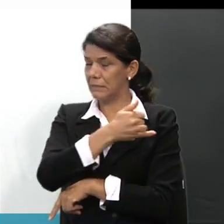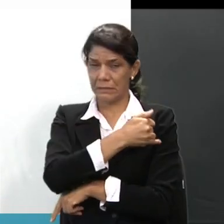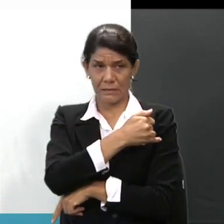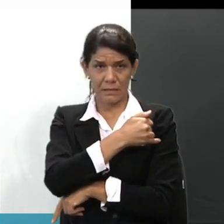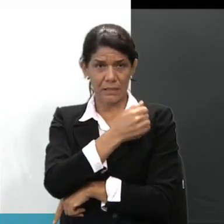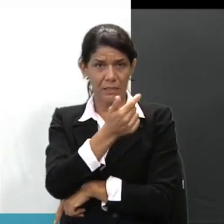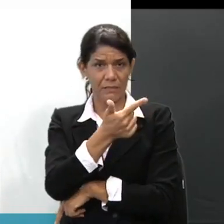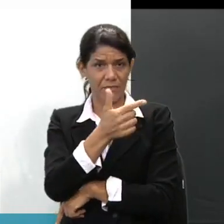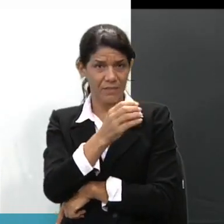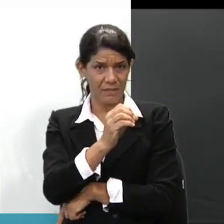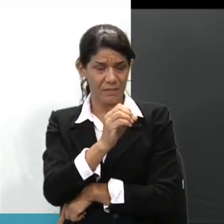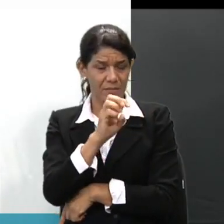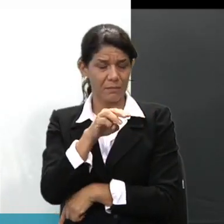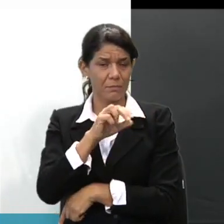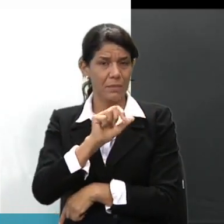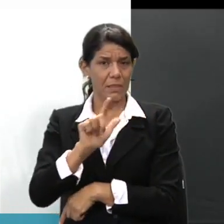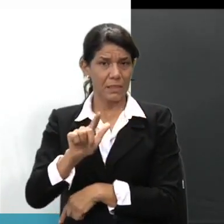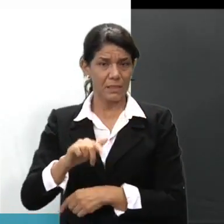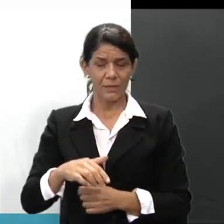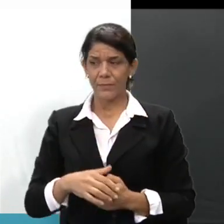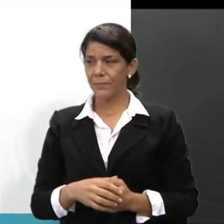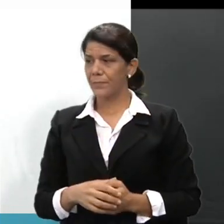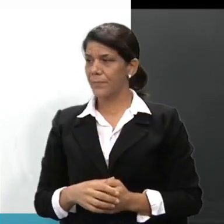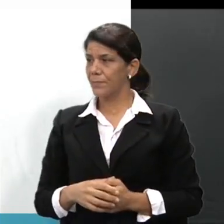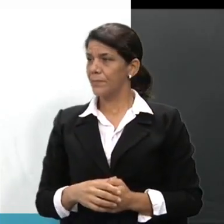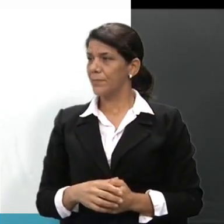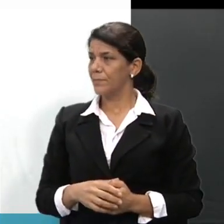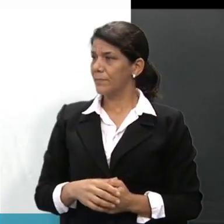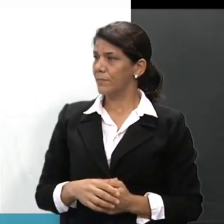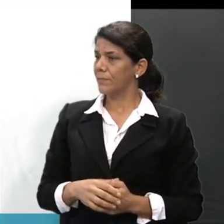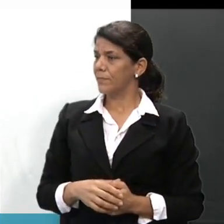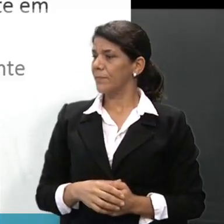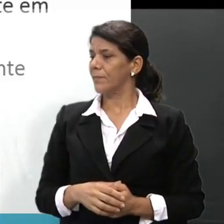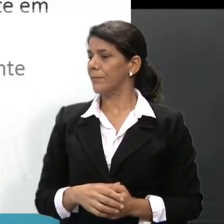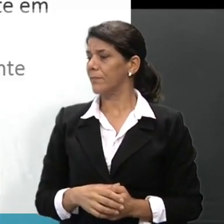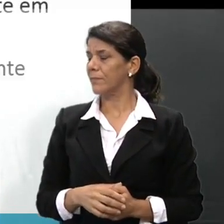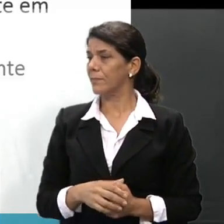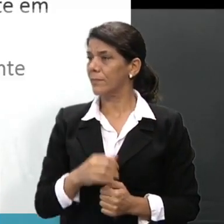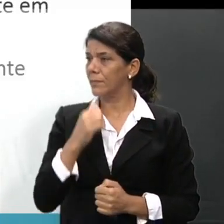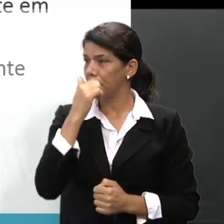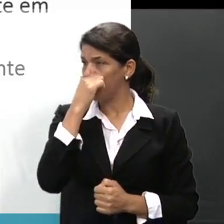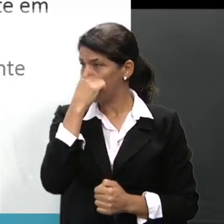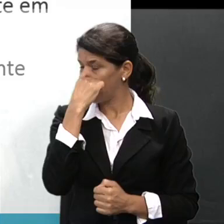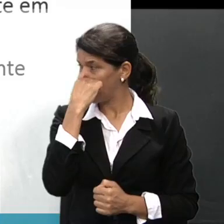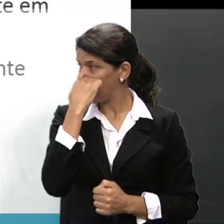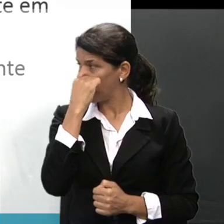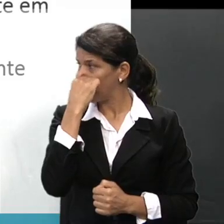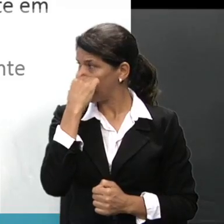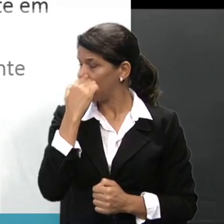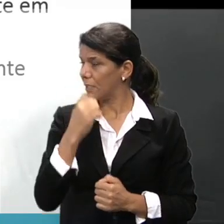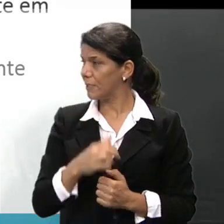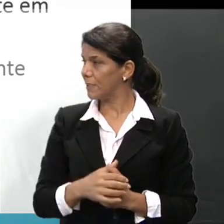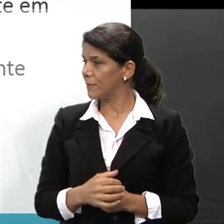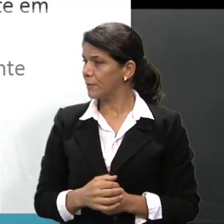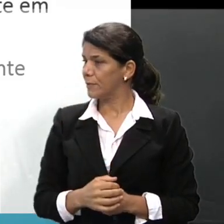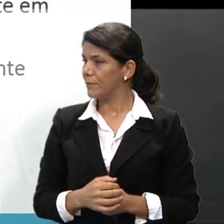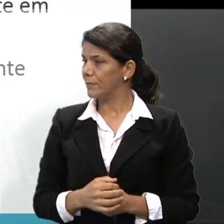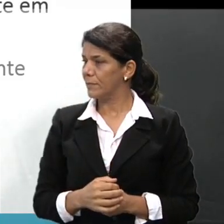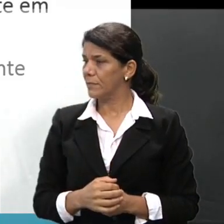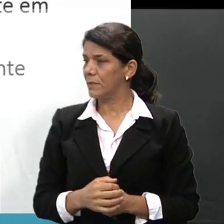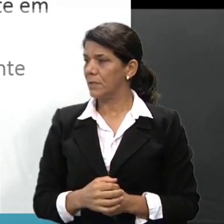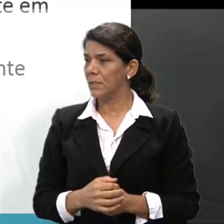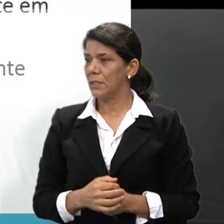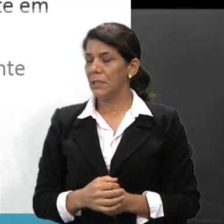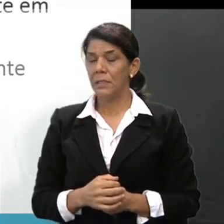ml, tá? Vamos para o nosso desenvolvimento.